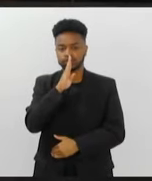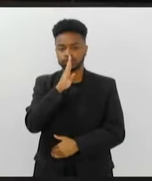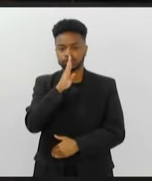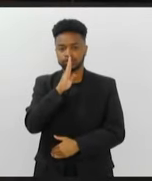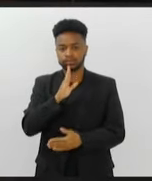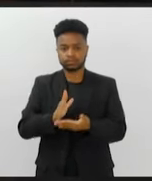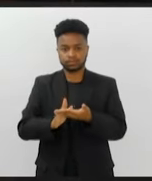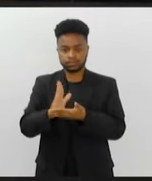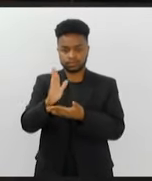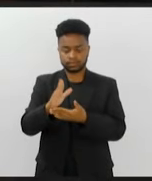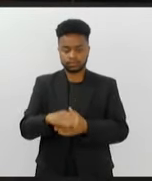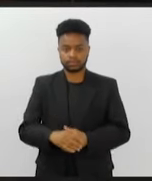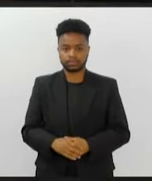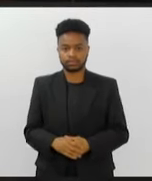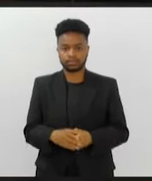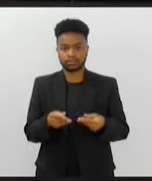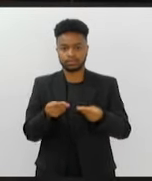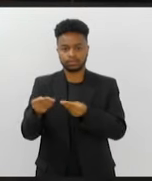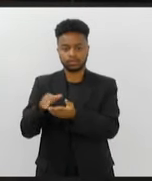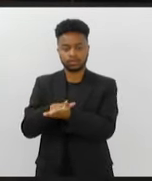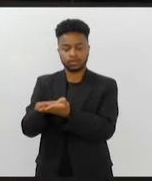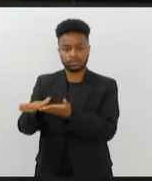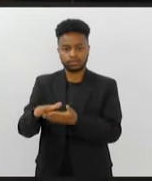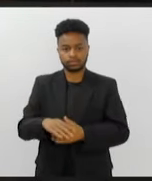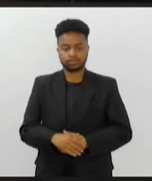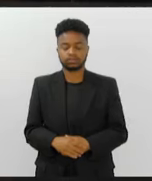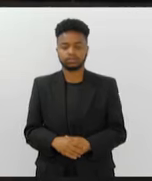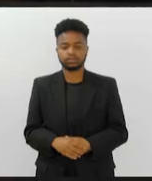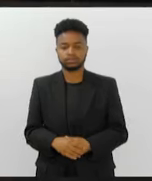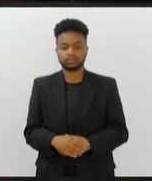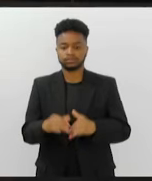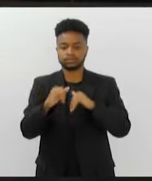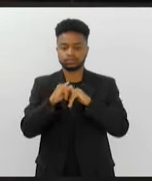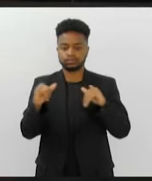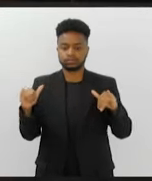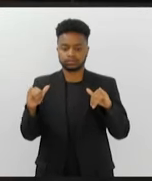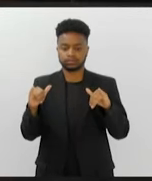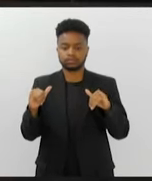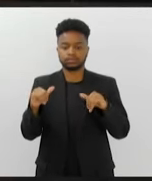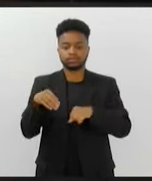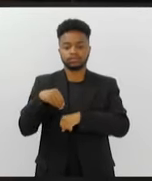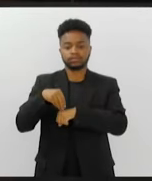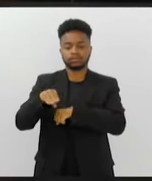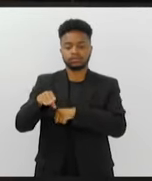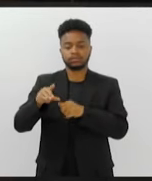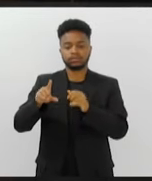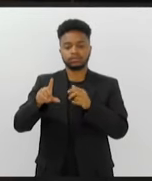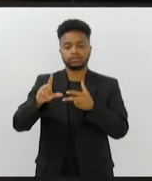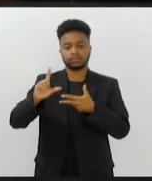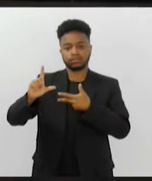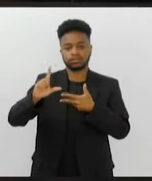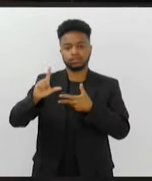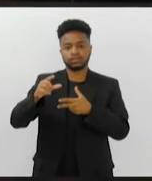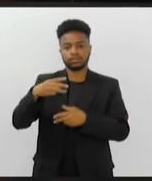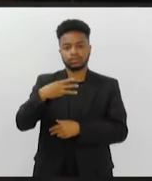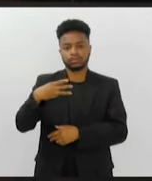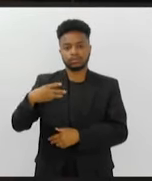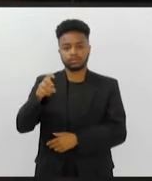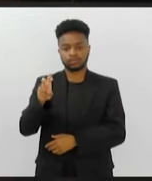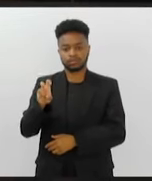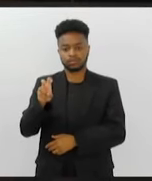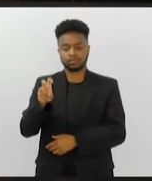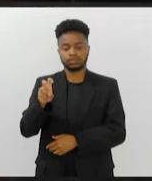estão. Aprovado, vai a publicação. Anuncio indicação legislativa número